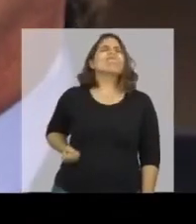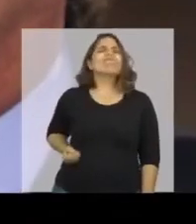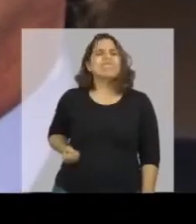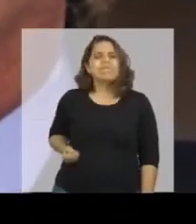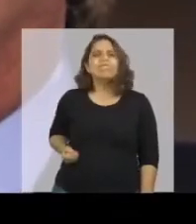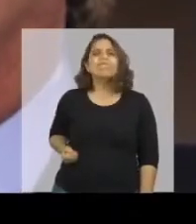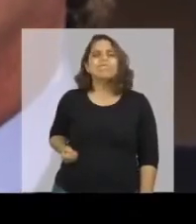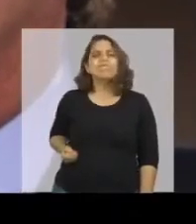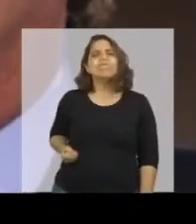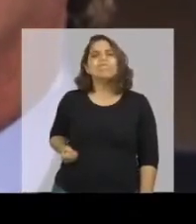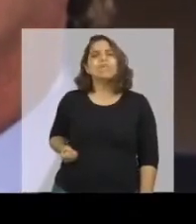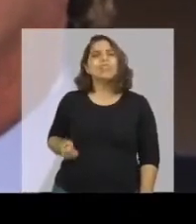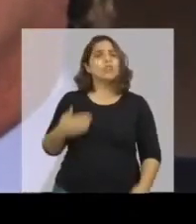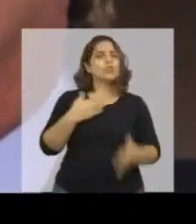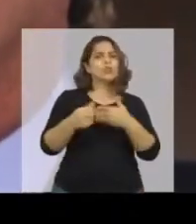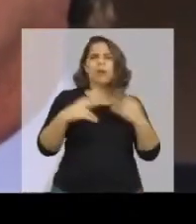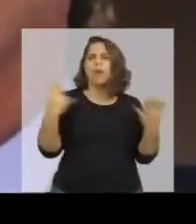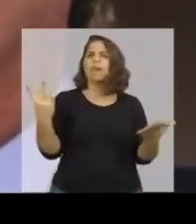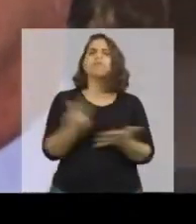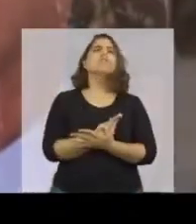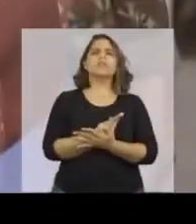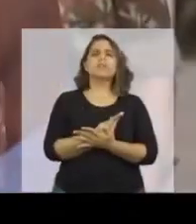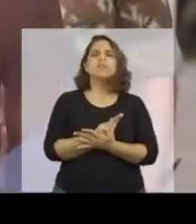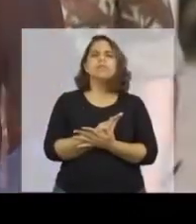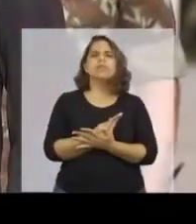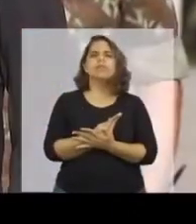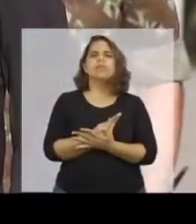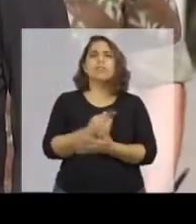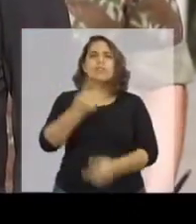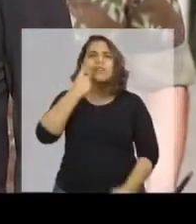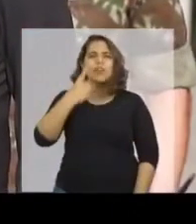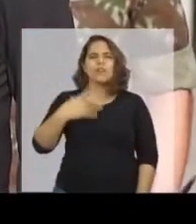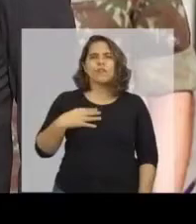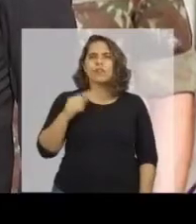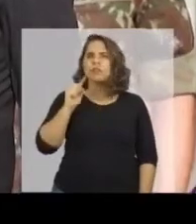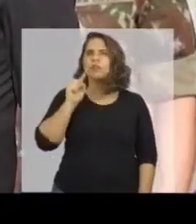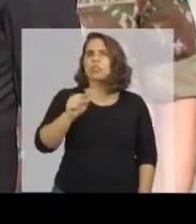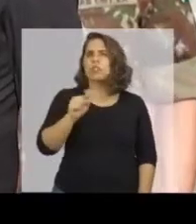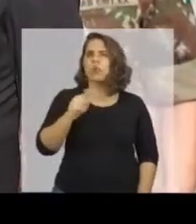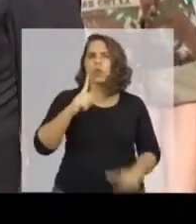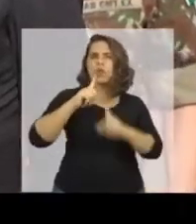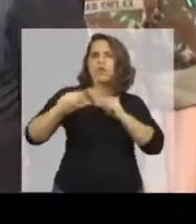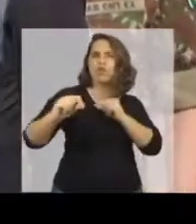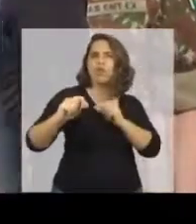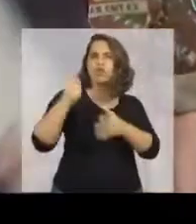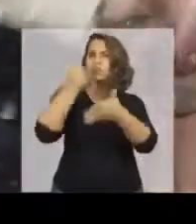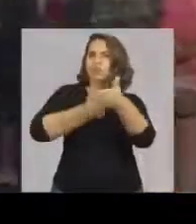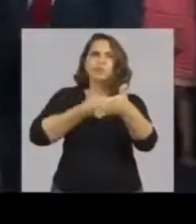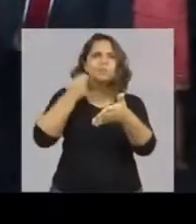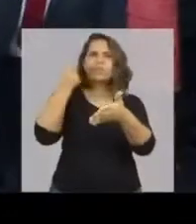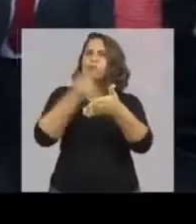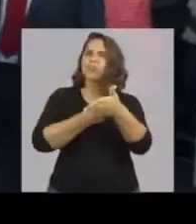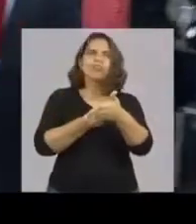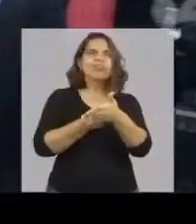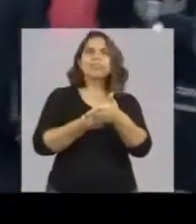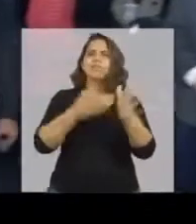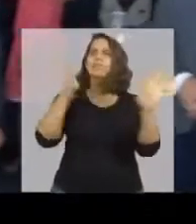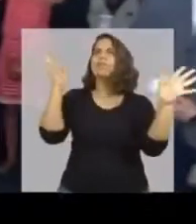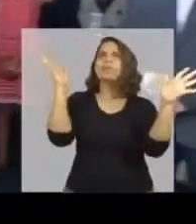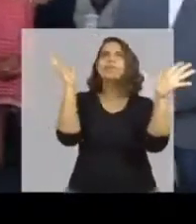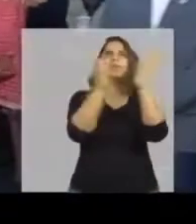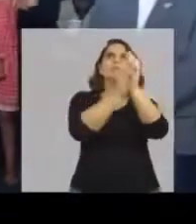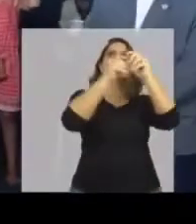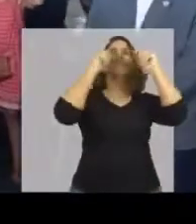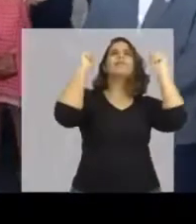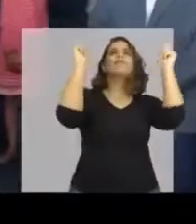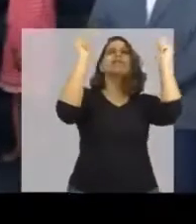leito de UTI esfaqueado. Haja o que houver, verás que um filho teu não foge à